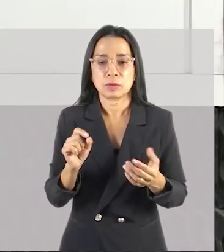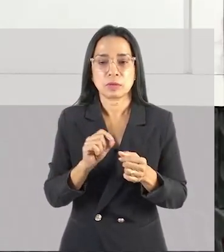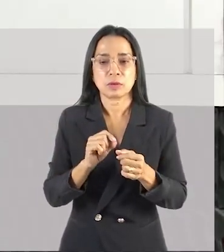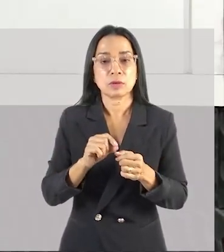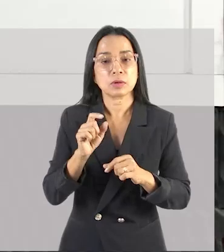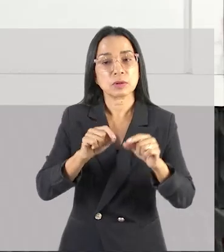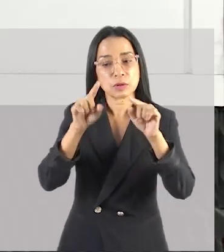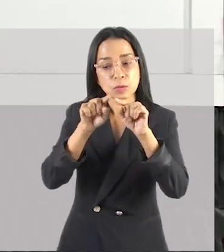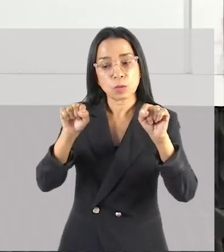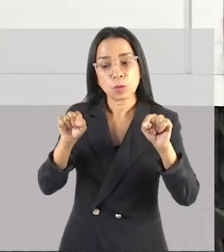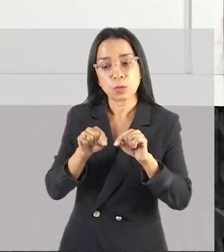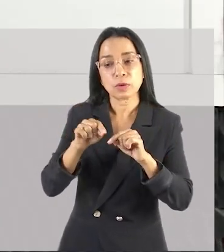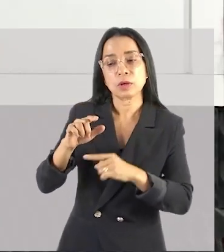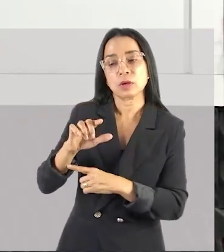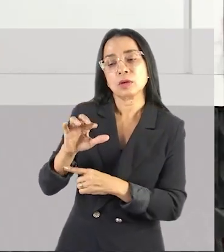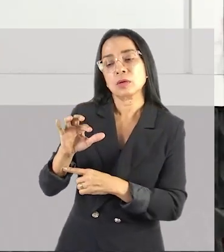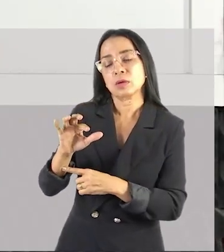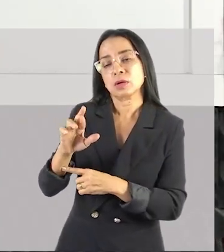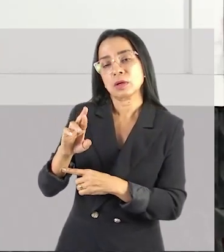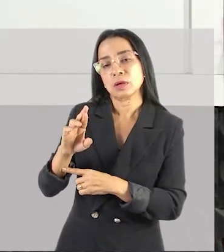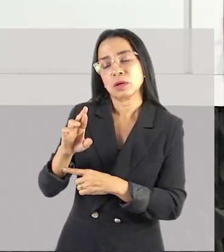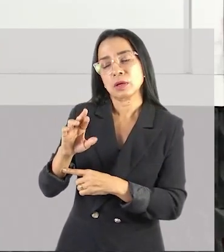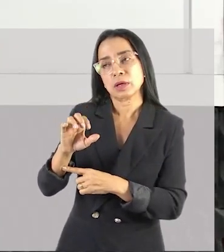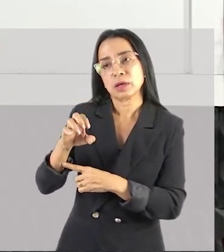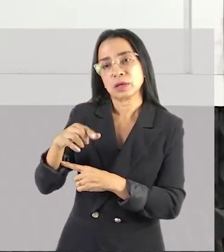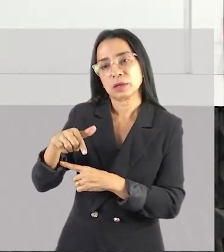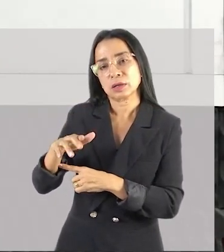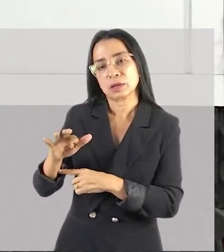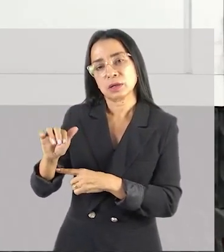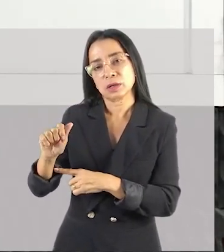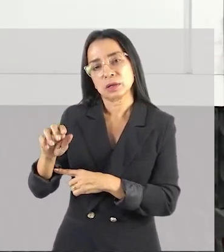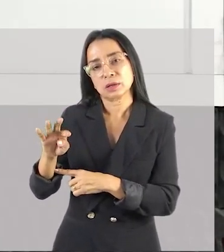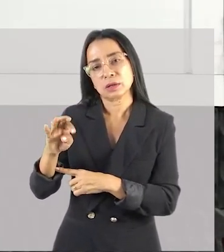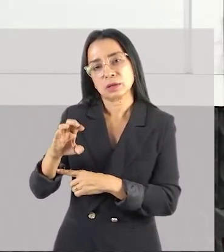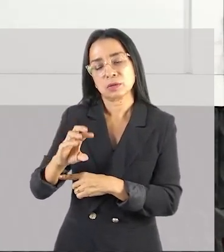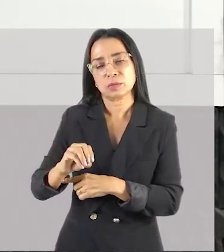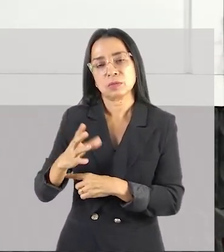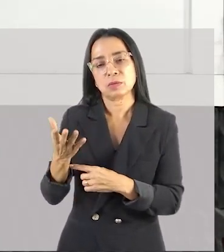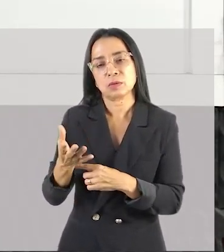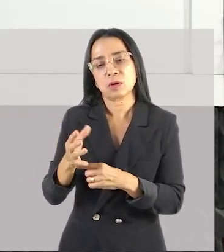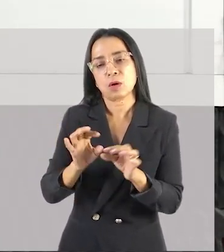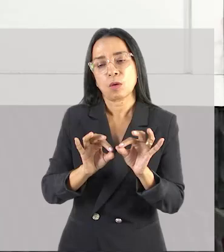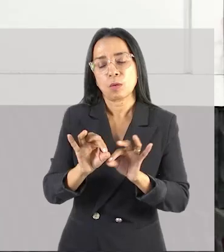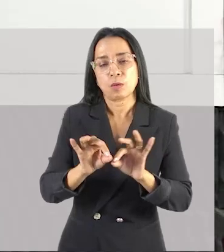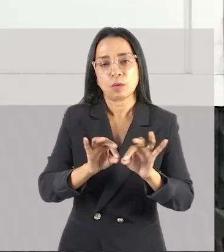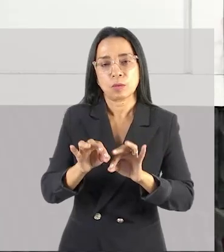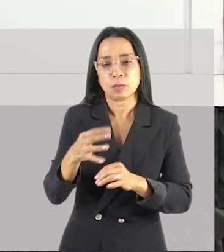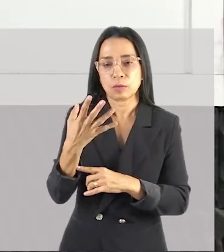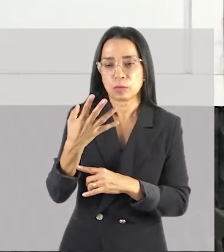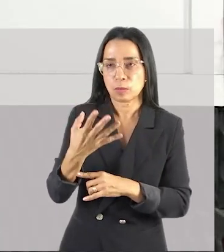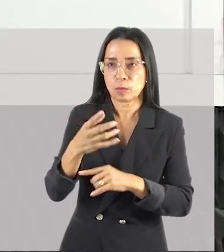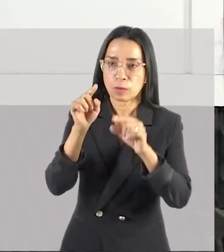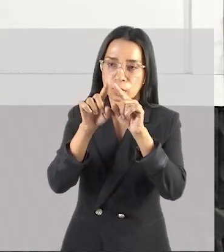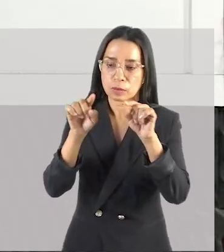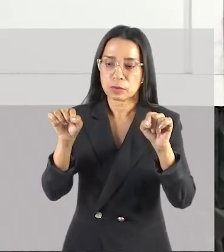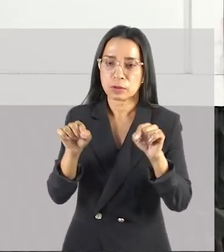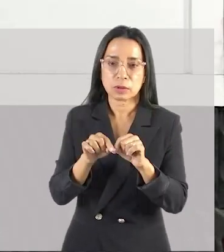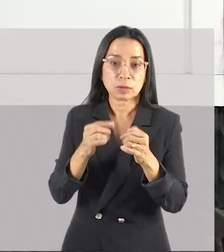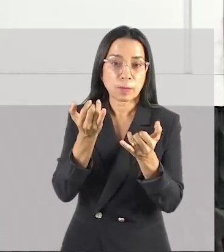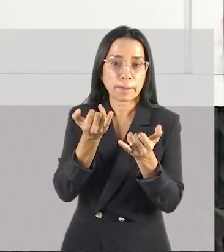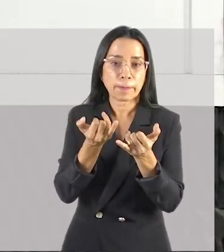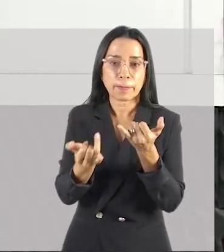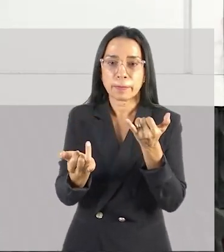isso com um triângulo retângulo, com um triângulo equilátero, que digo, você forma 4 triângulos